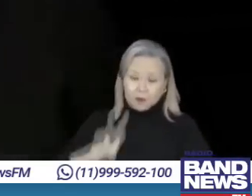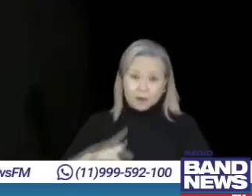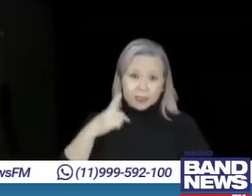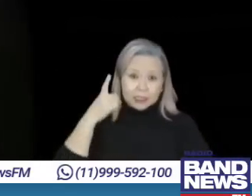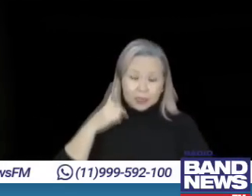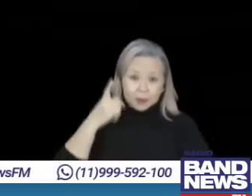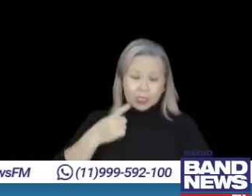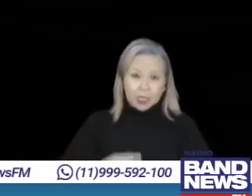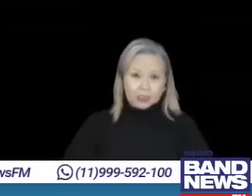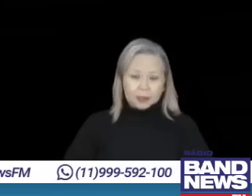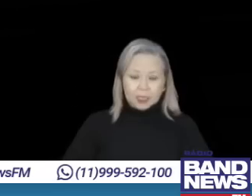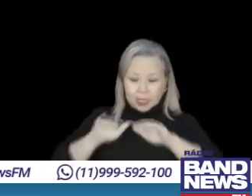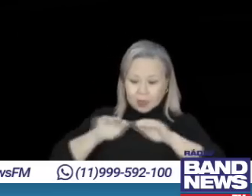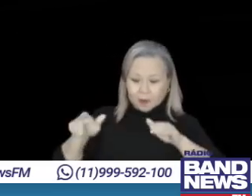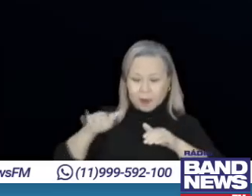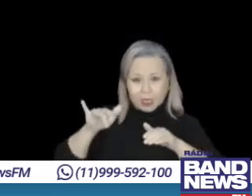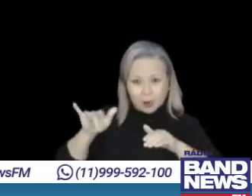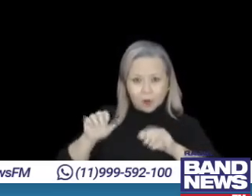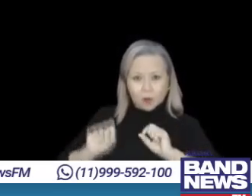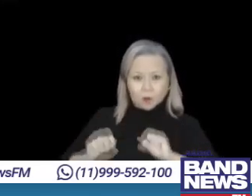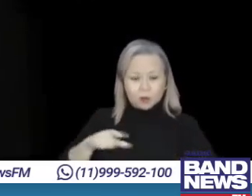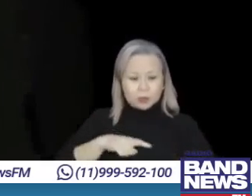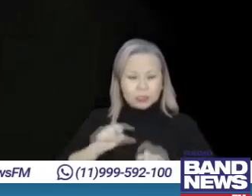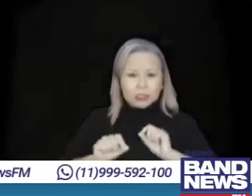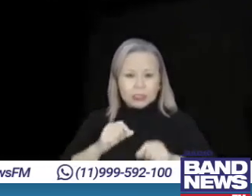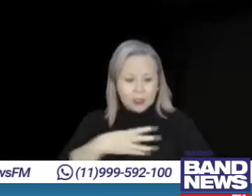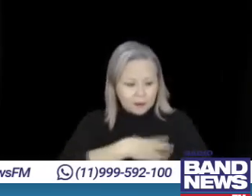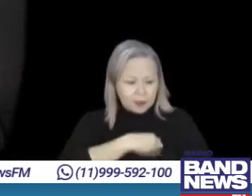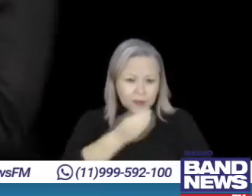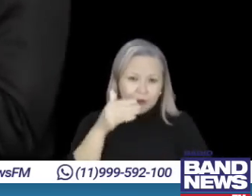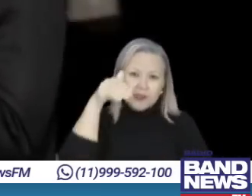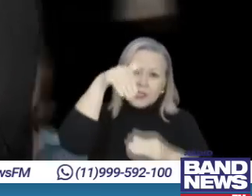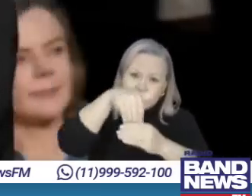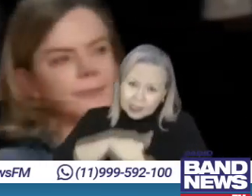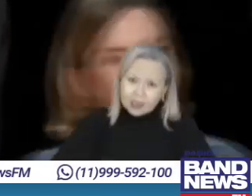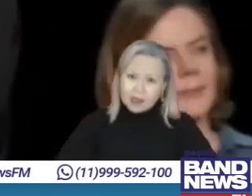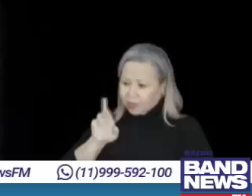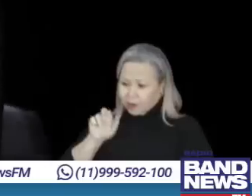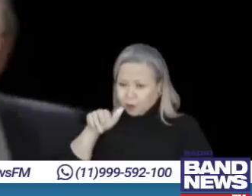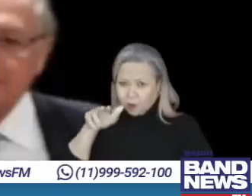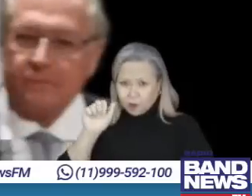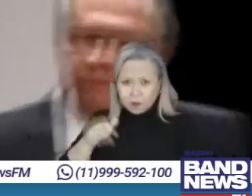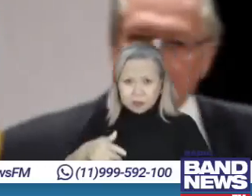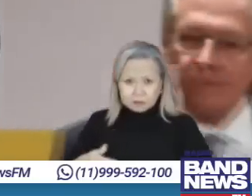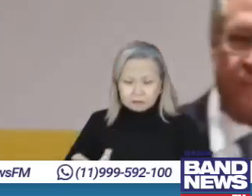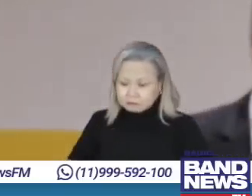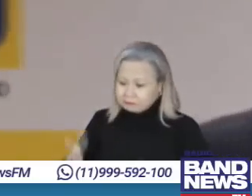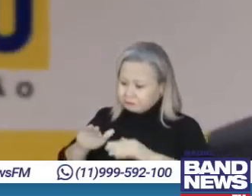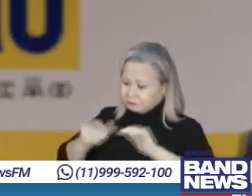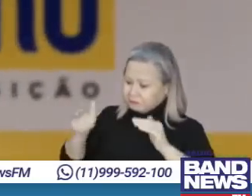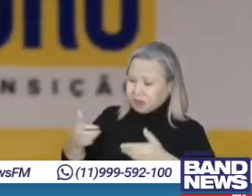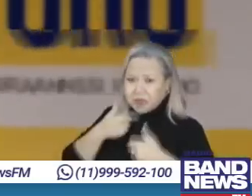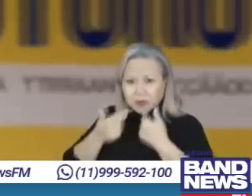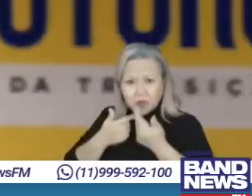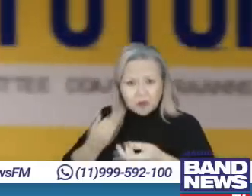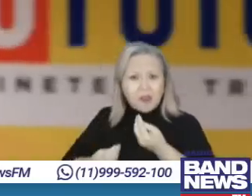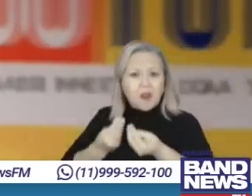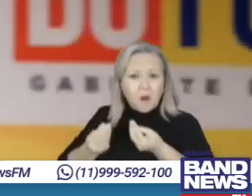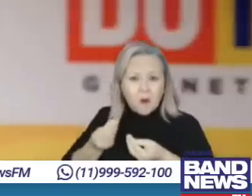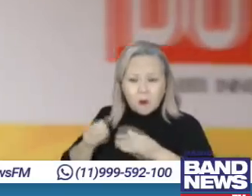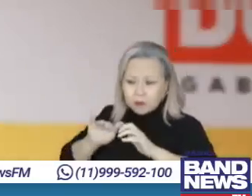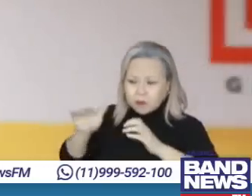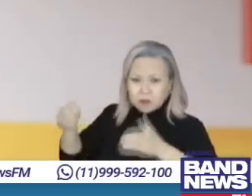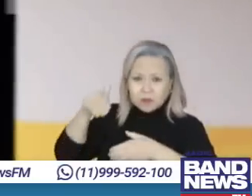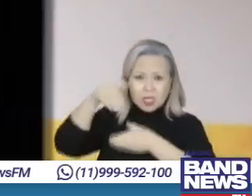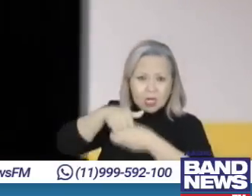do Senado, Rosa Weber, presidente do STF, Alexandre de Moraes, presidente do Tribunal Superior. Hoje, falando aí sobre o futuro